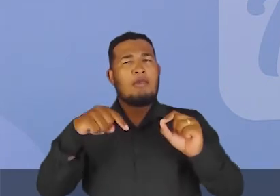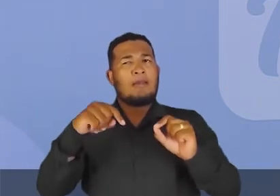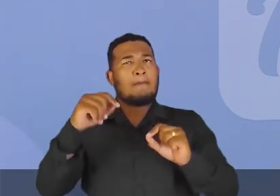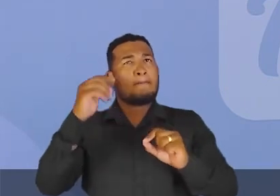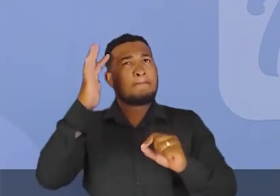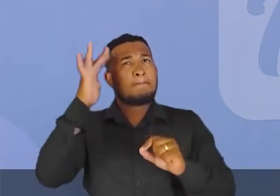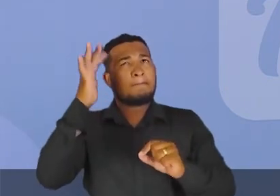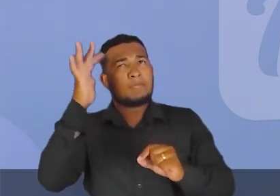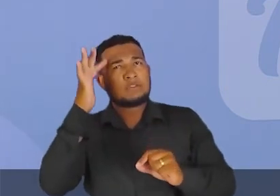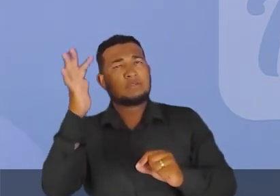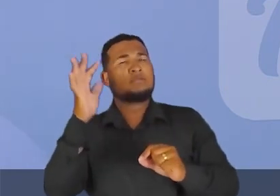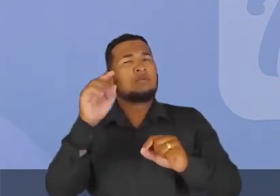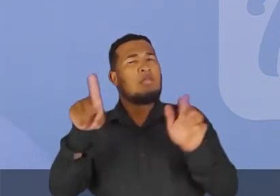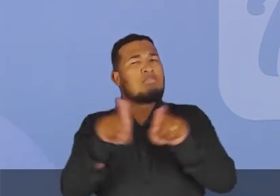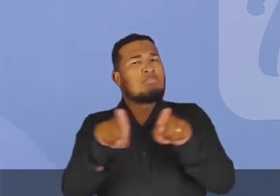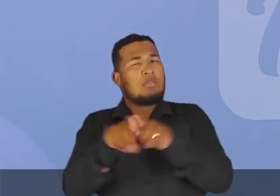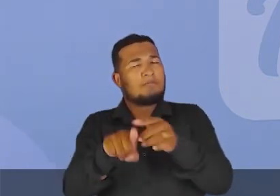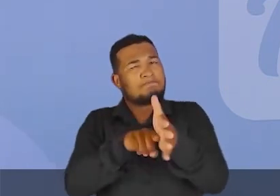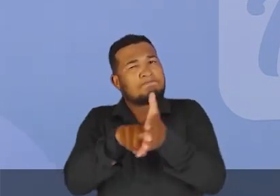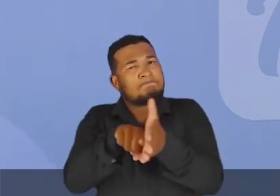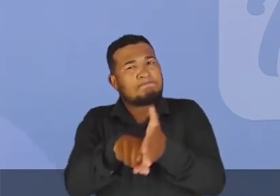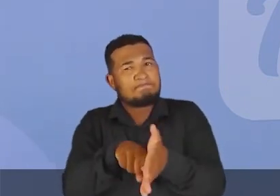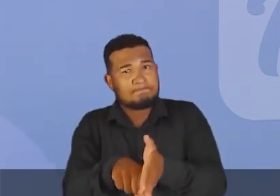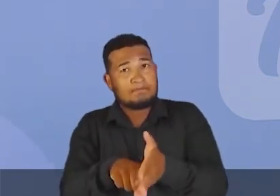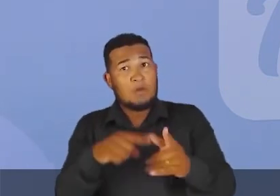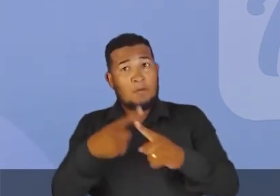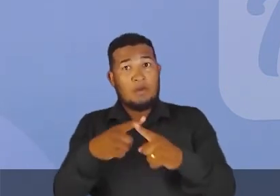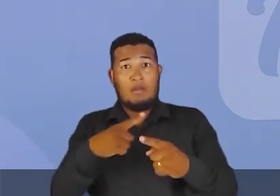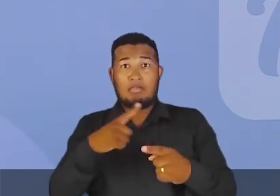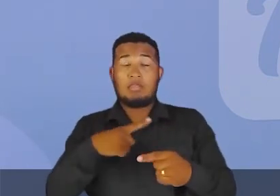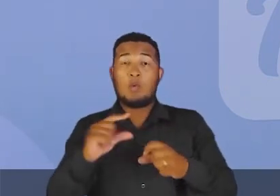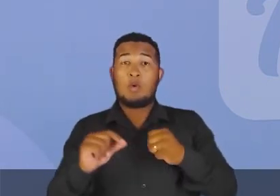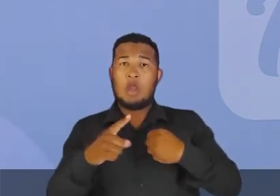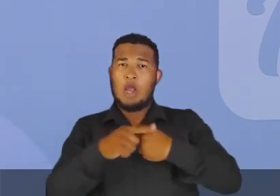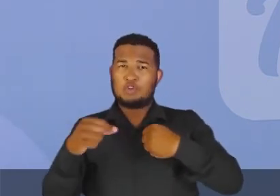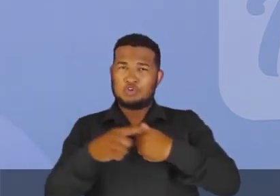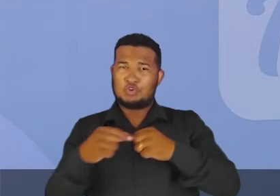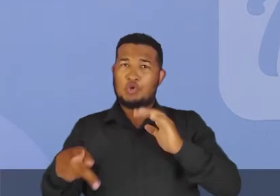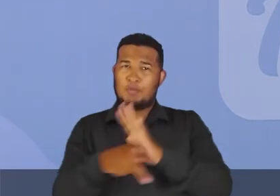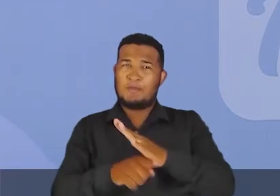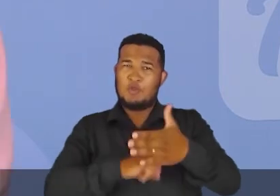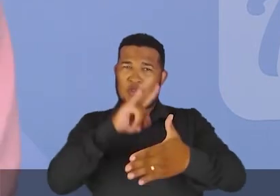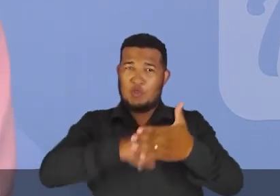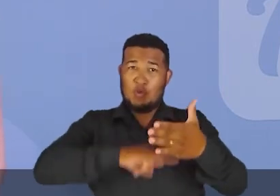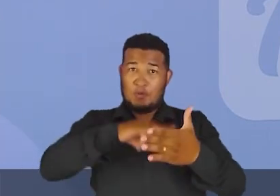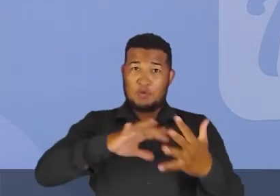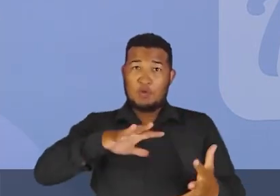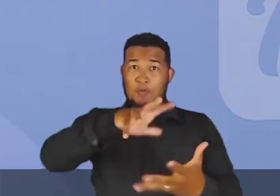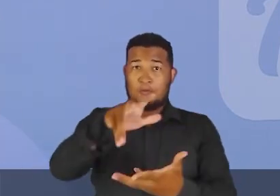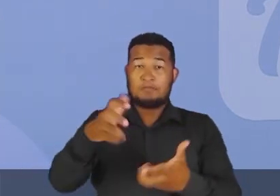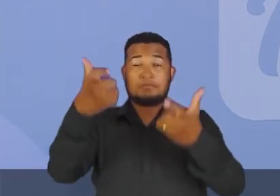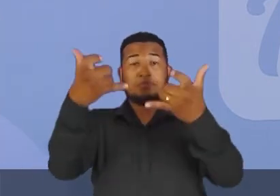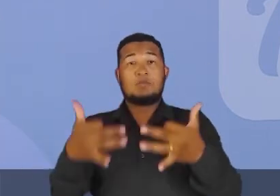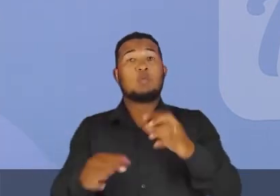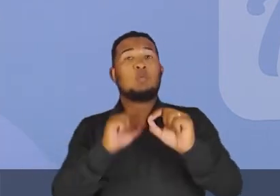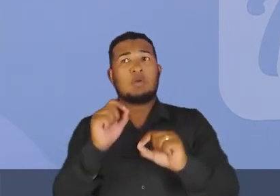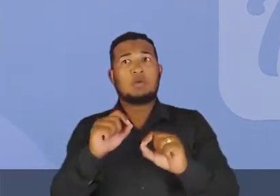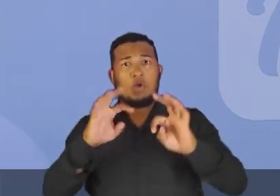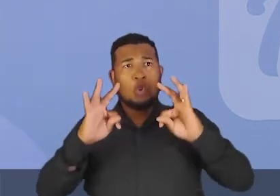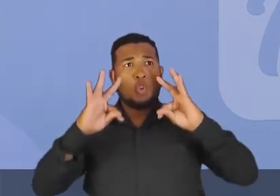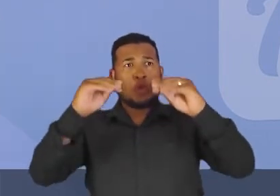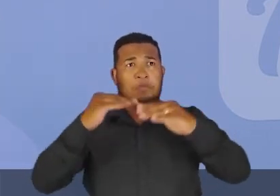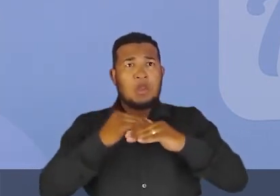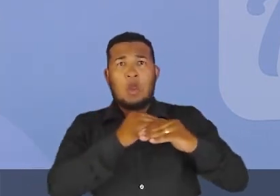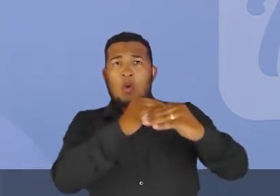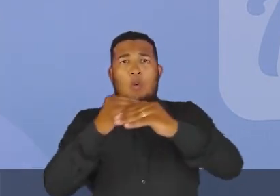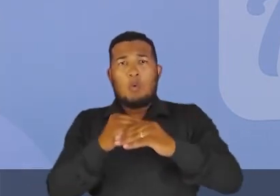e pesquisarem um pouquinho. Porque um dos artigos da Declaração Universal diz que todo mundo é igual perante